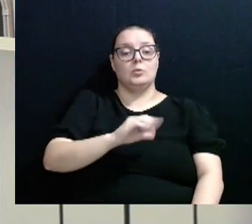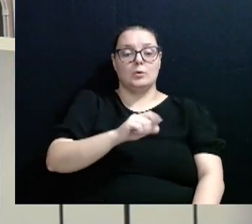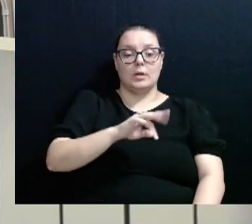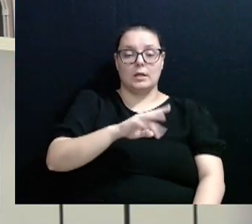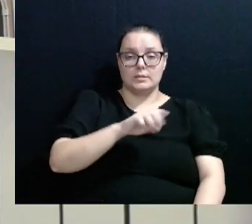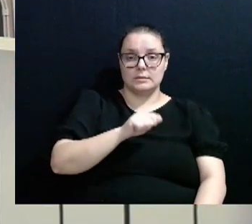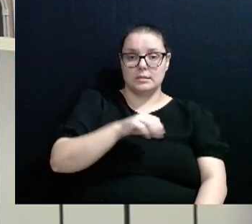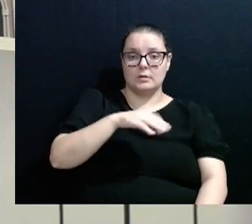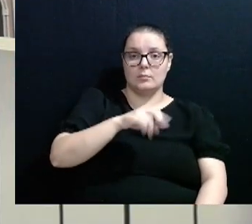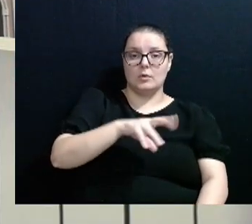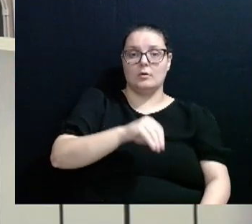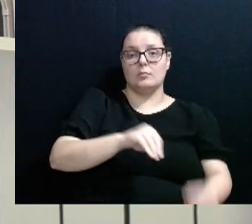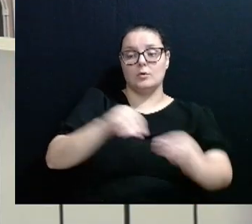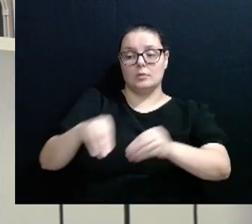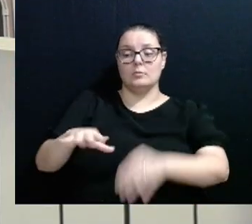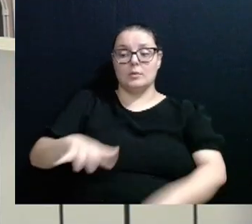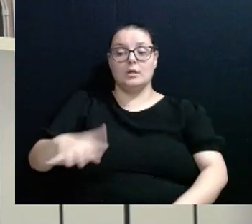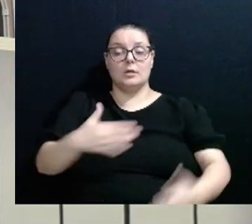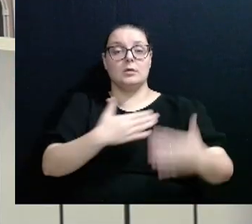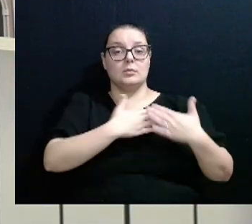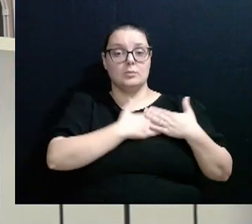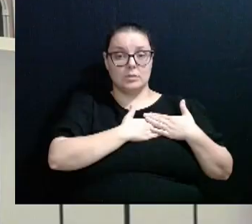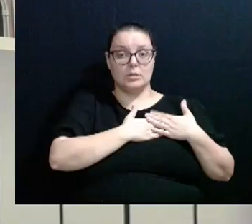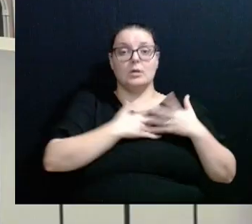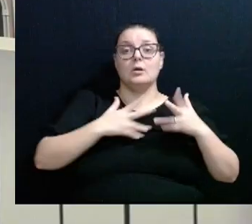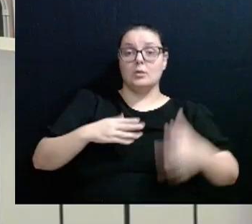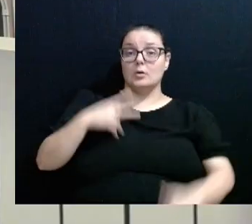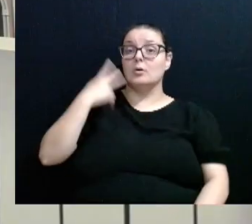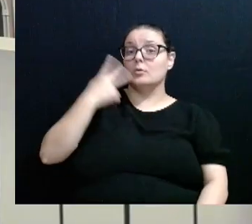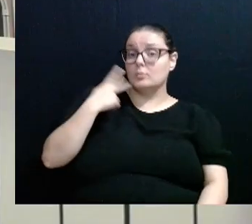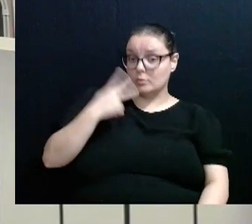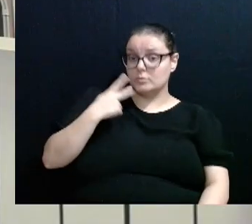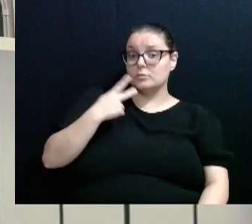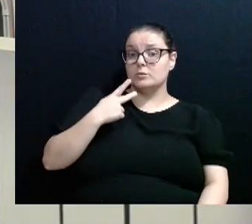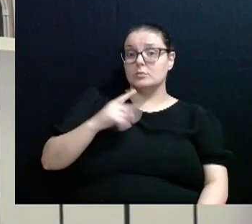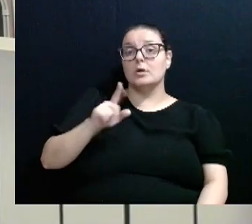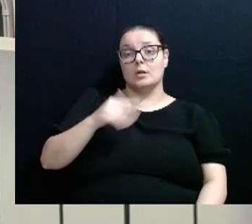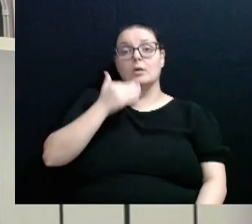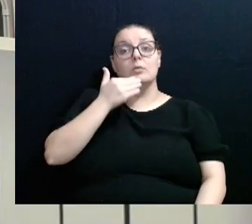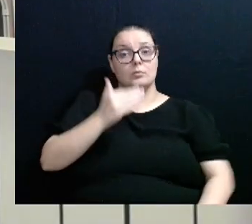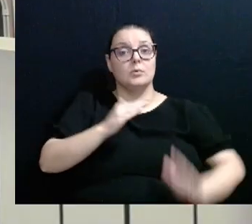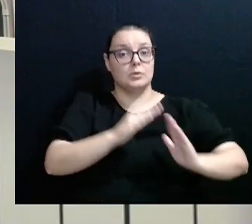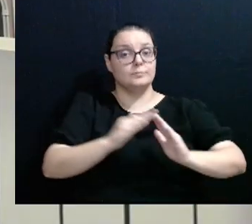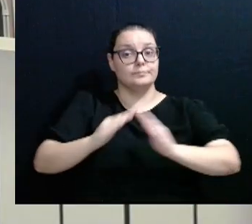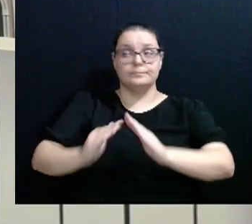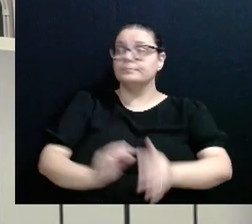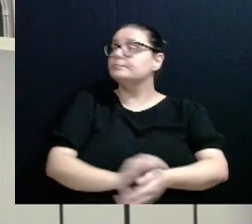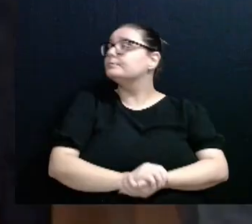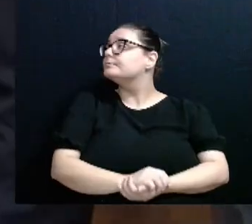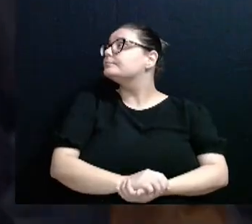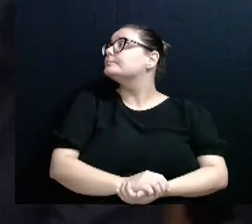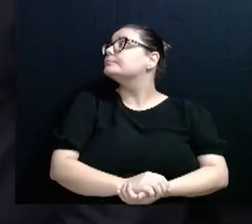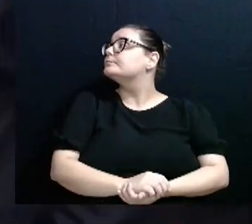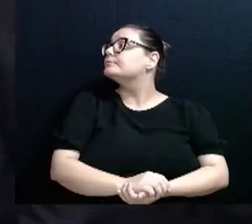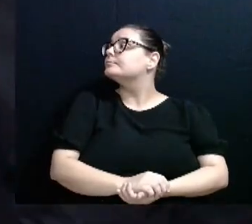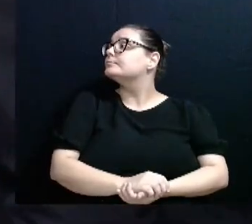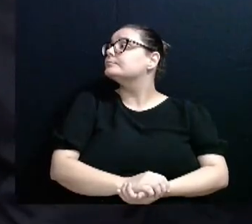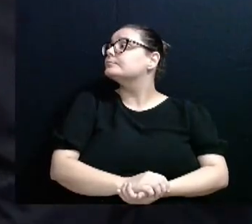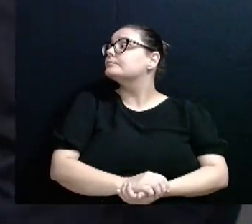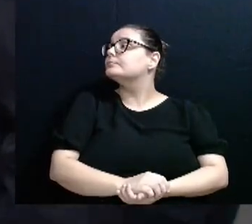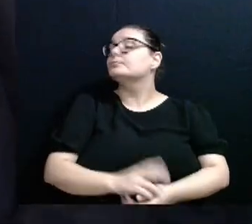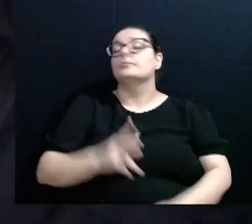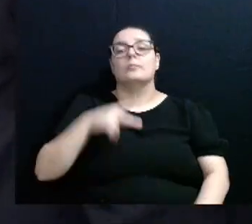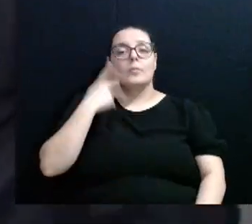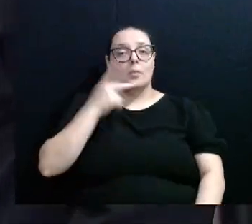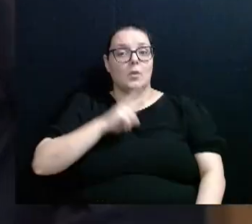dos Amarais. De acordo com o parlamentar, é um pedido dos moradores. O vereador Rubens